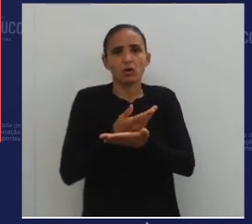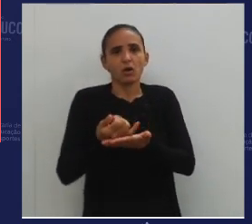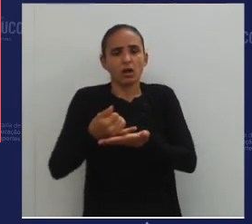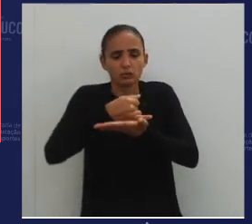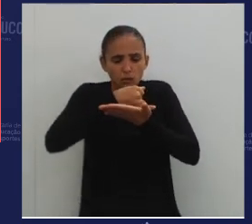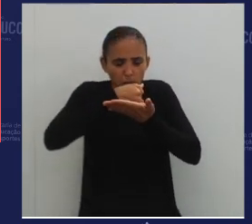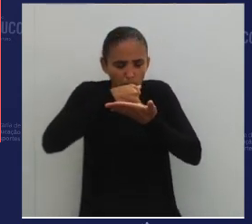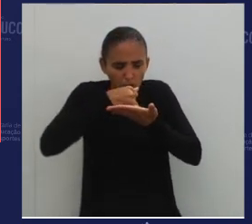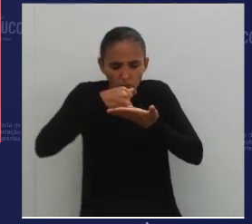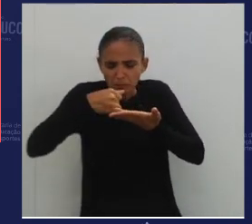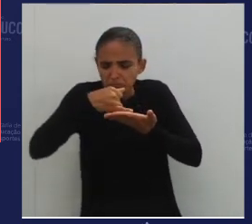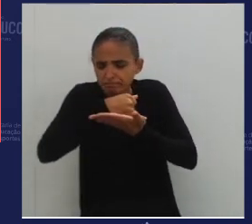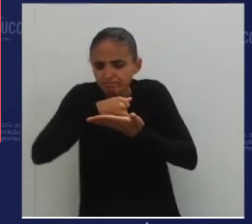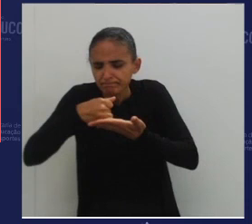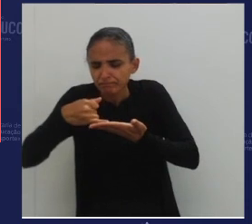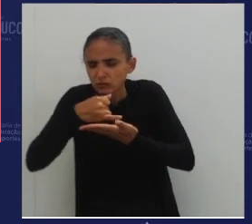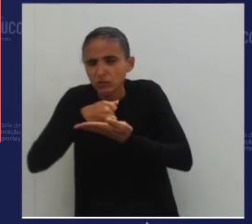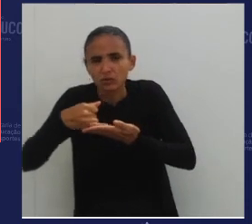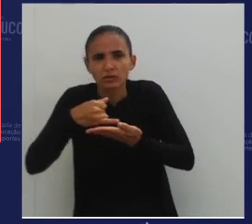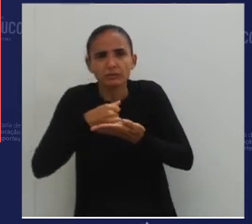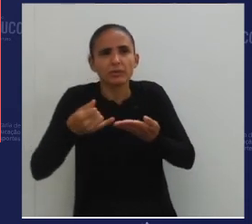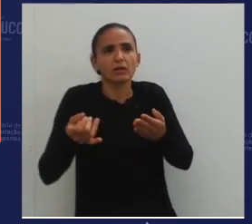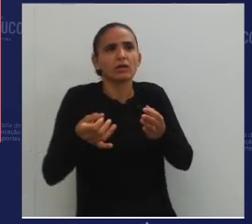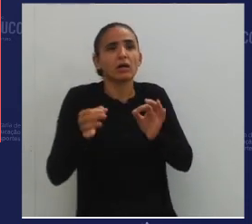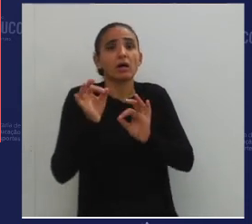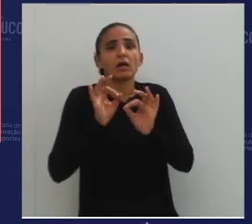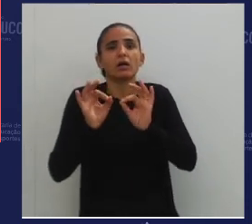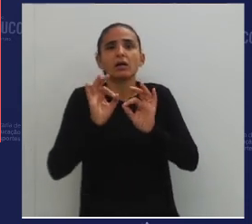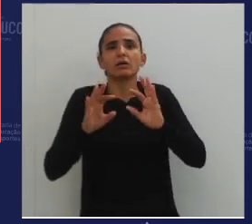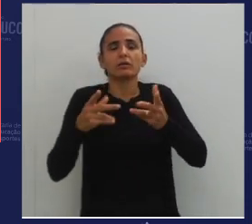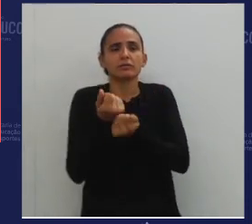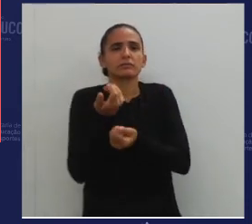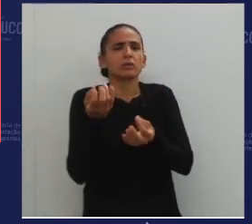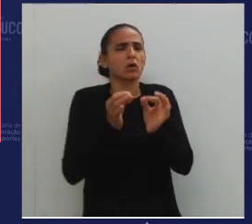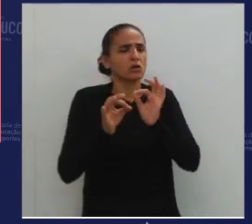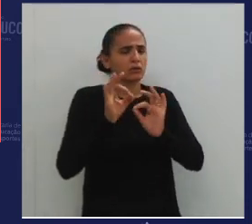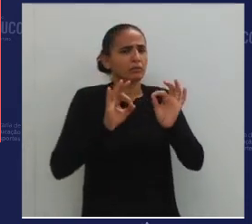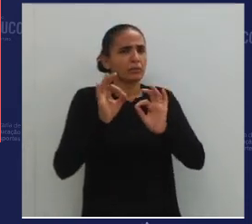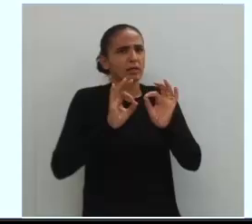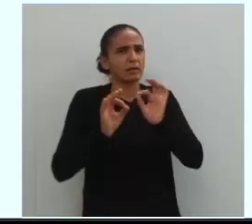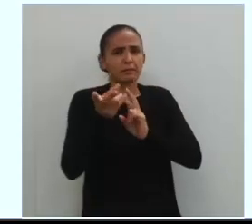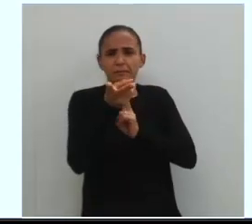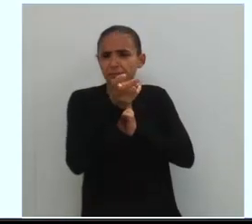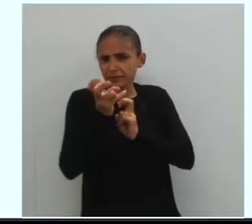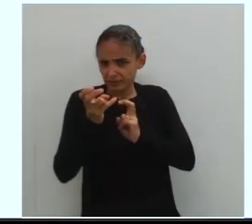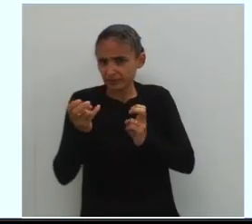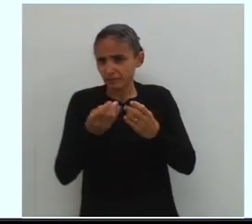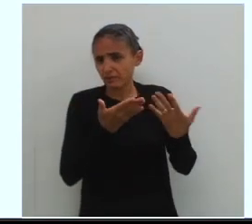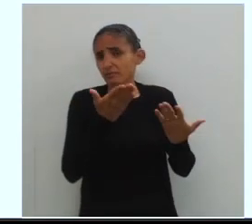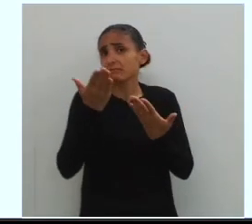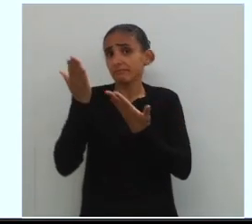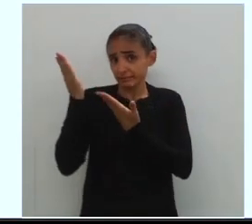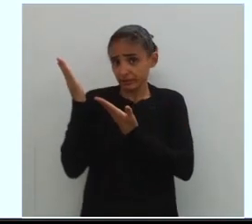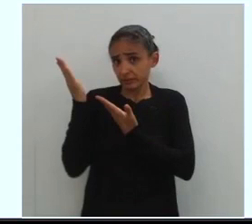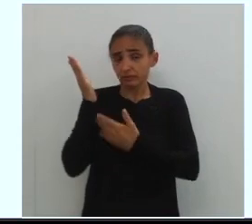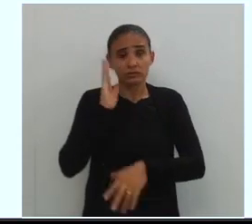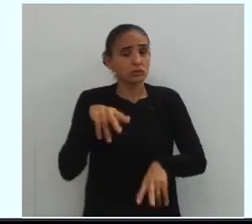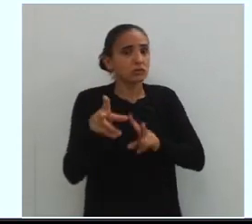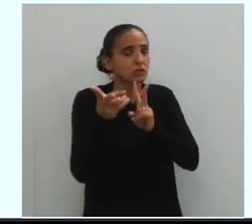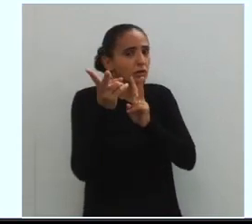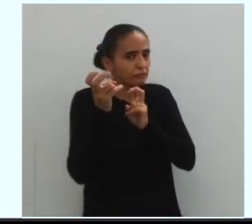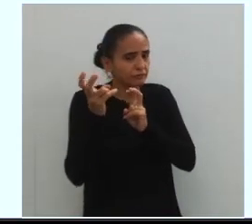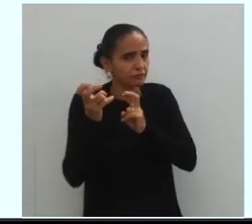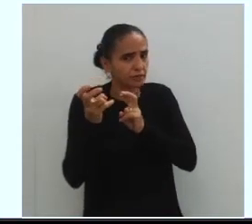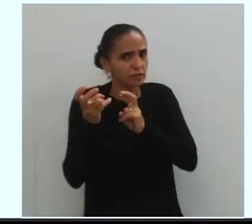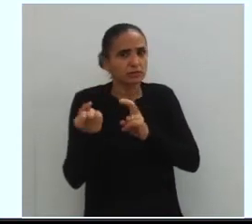a heroína, o crack, né? A polícia ali fazendo a questão da apreensão do crack. Então, essas drogas aí,